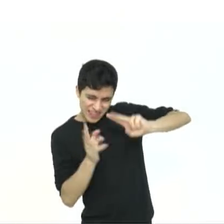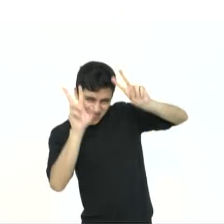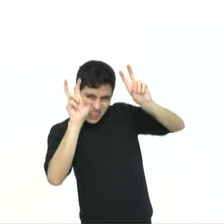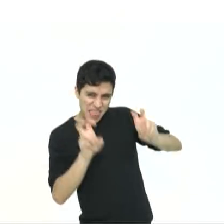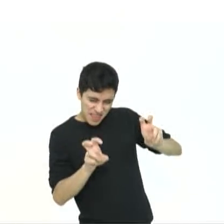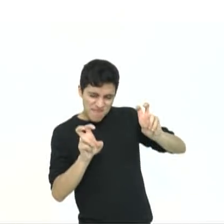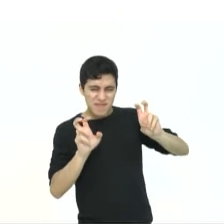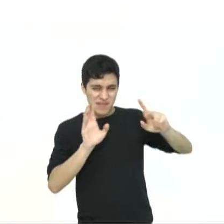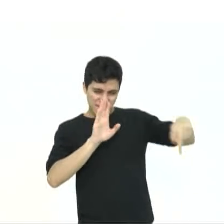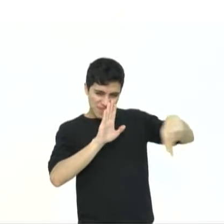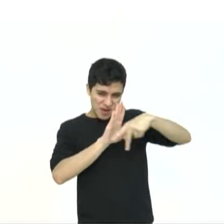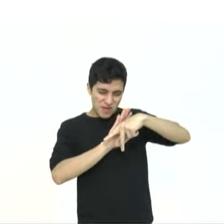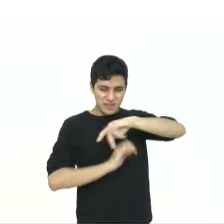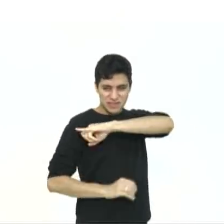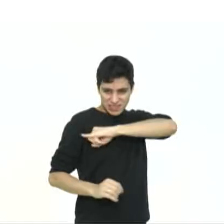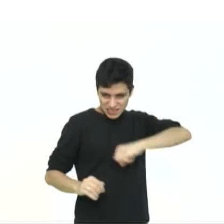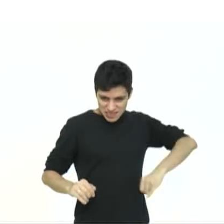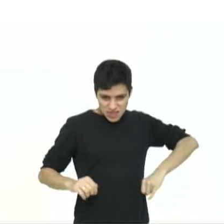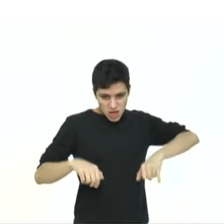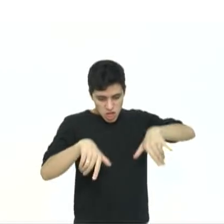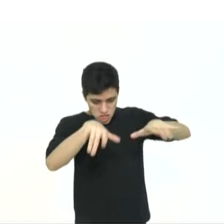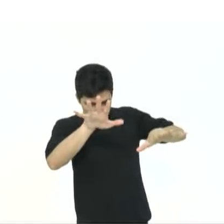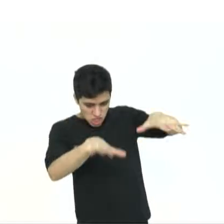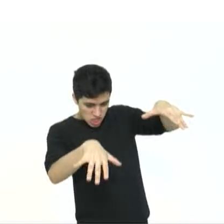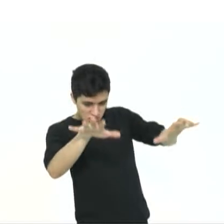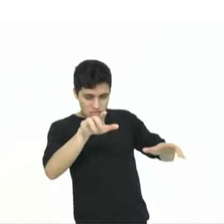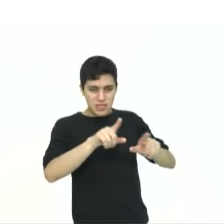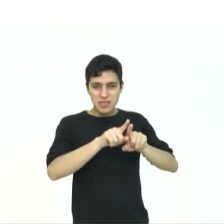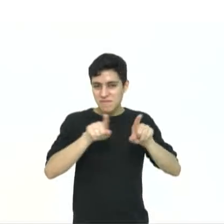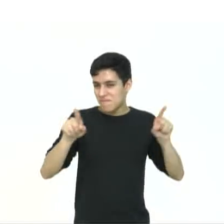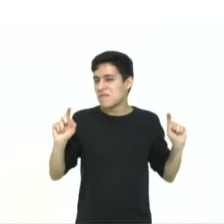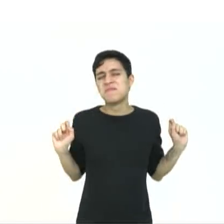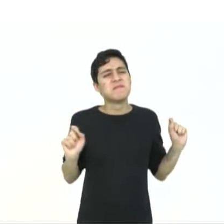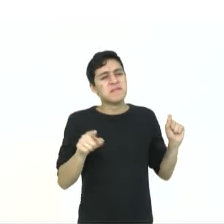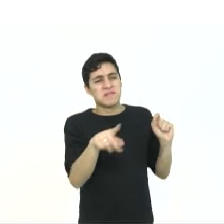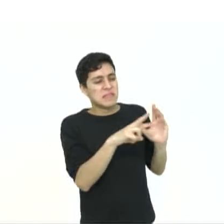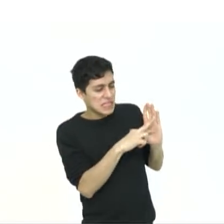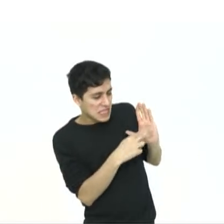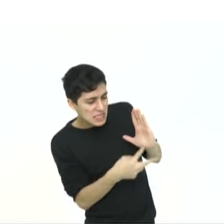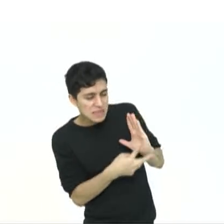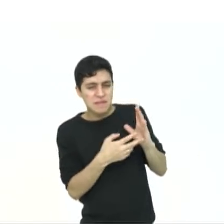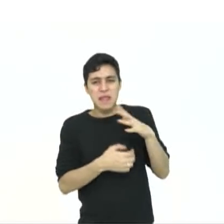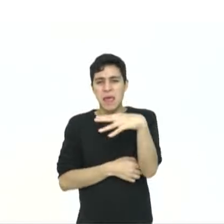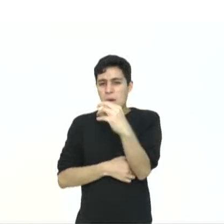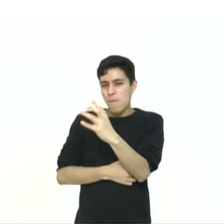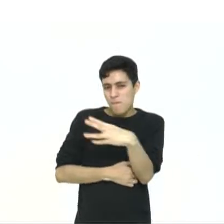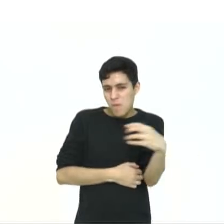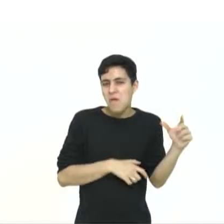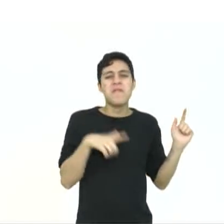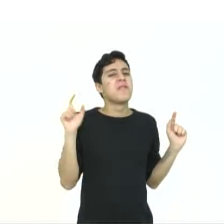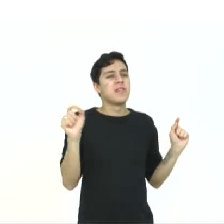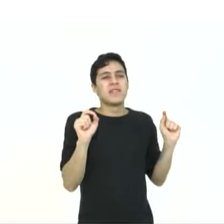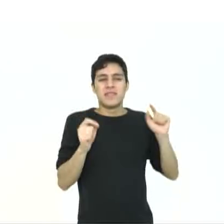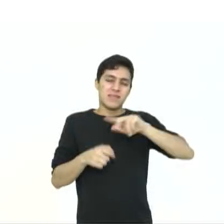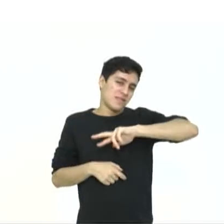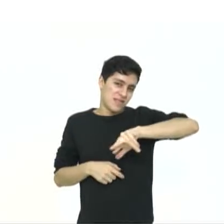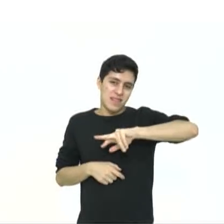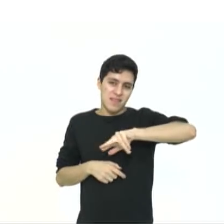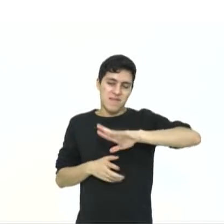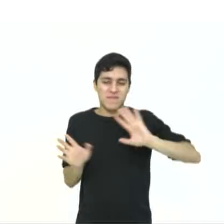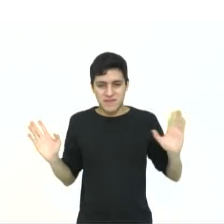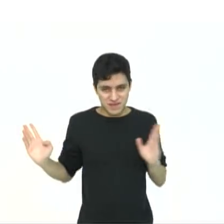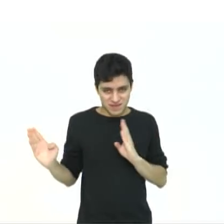Não, essa foi boa, muito boa. Mas é o Dr. Octopus versão o quê? Não, não é o Dr. Octopus.